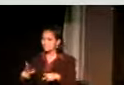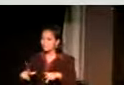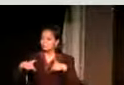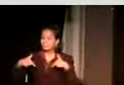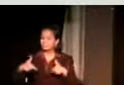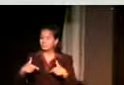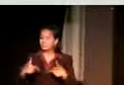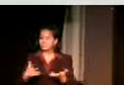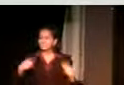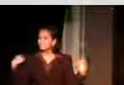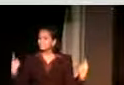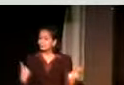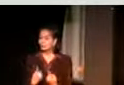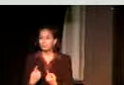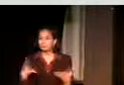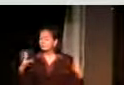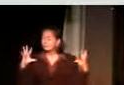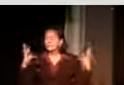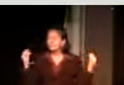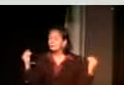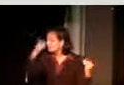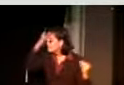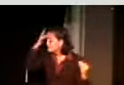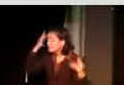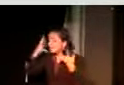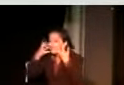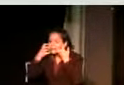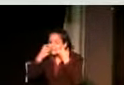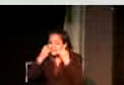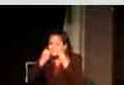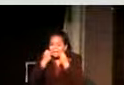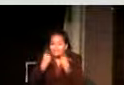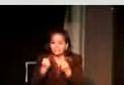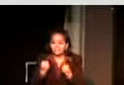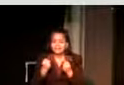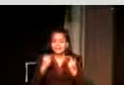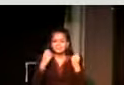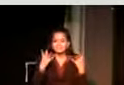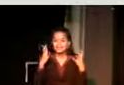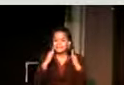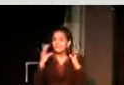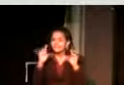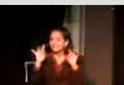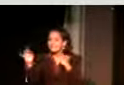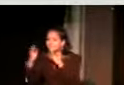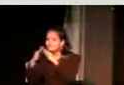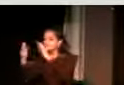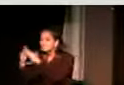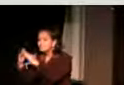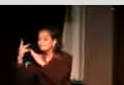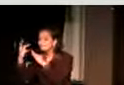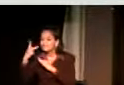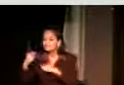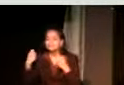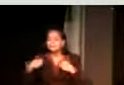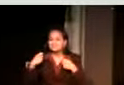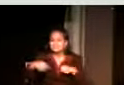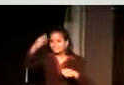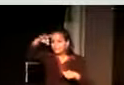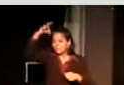uma realidade repleta de carências humanas cada vizinho seu necessita de Amparo espiritual